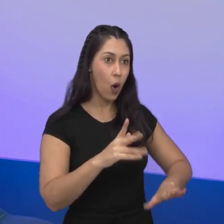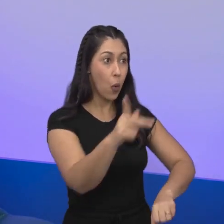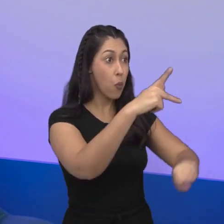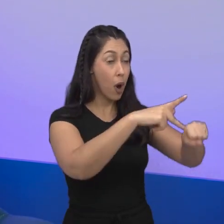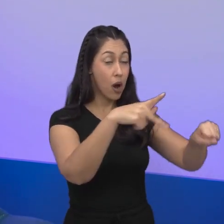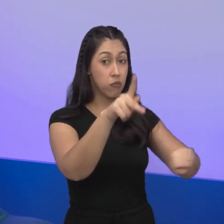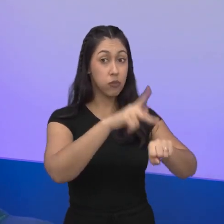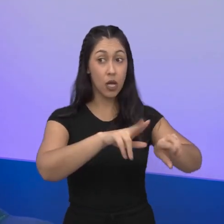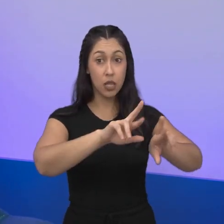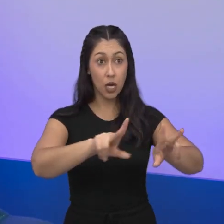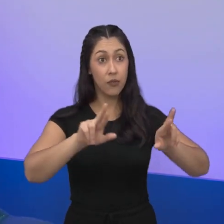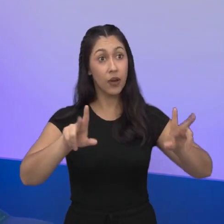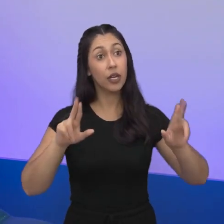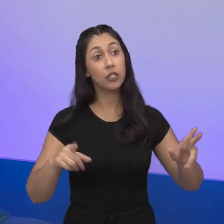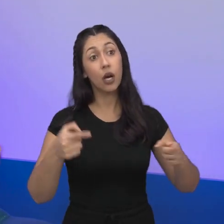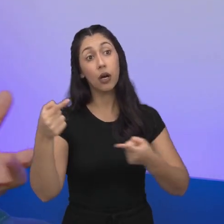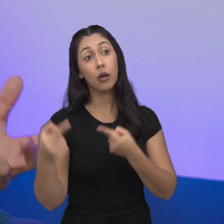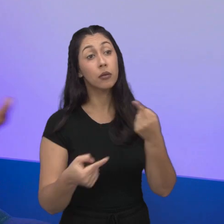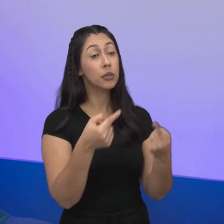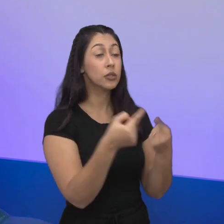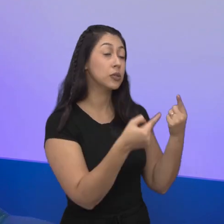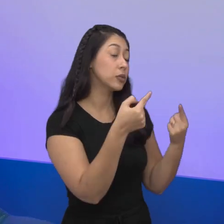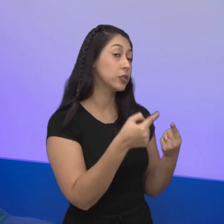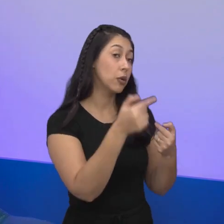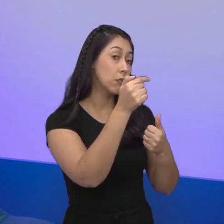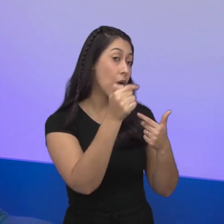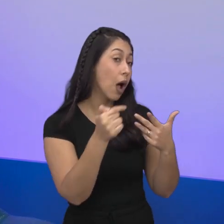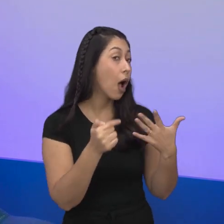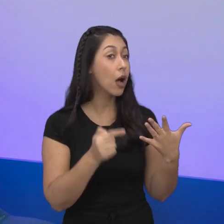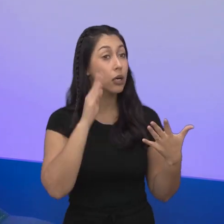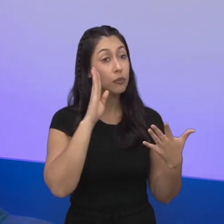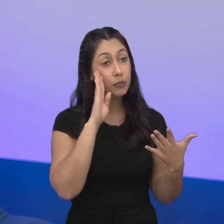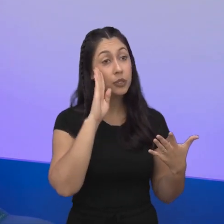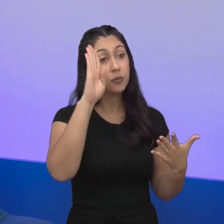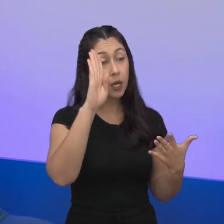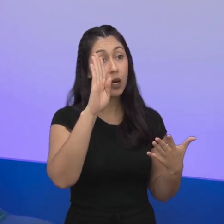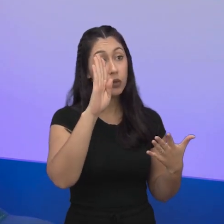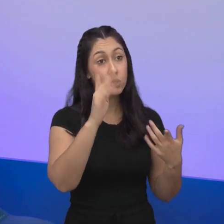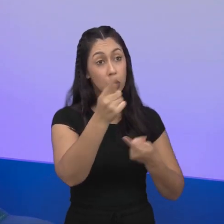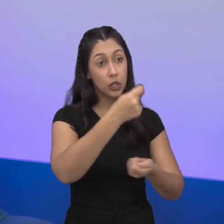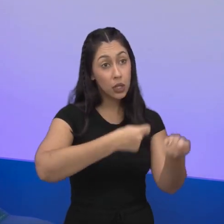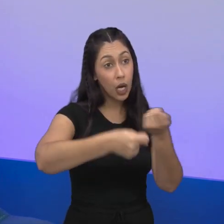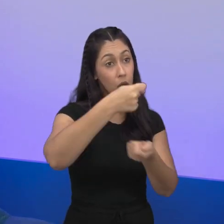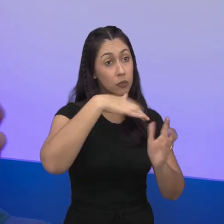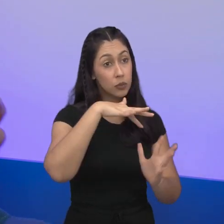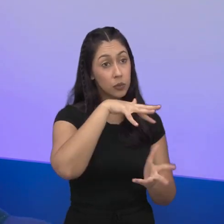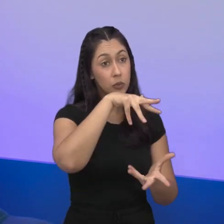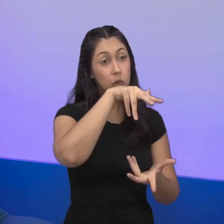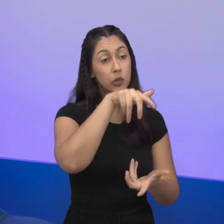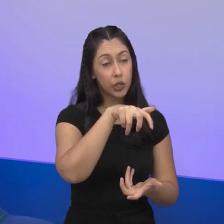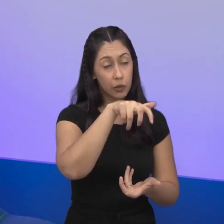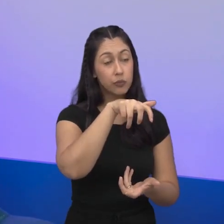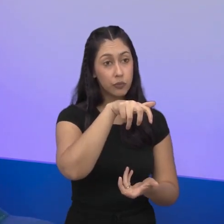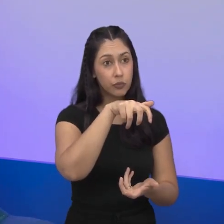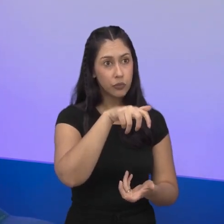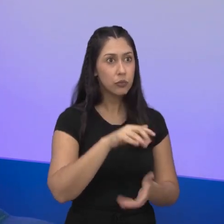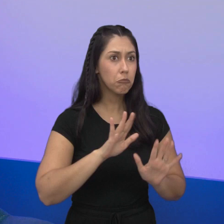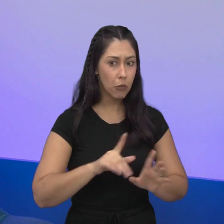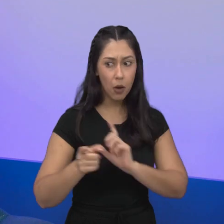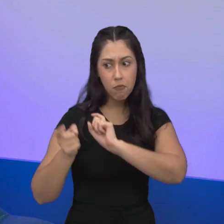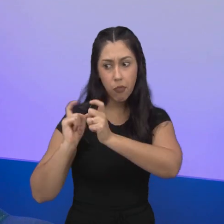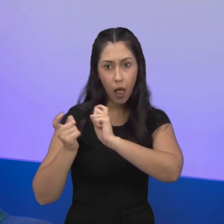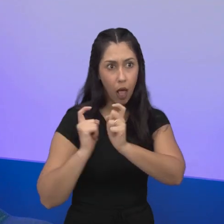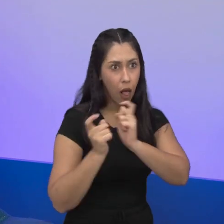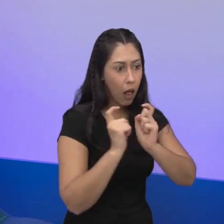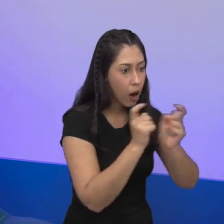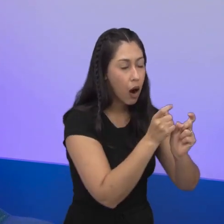começar a discutir pontos relevantes, principalmente para a economia e para as finanças globais. Depois de que essas reuniões